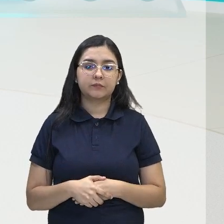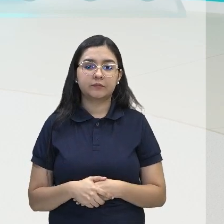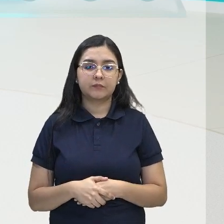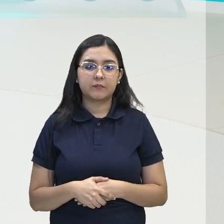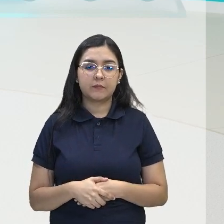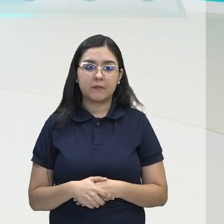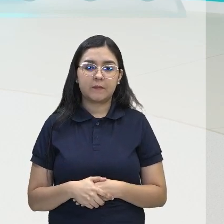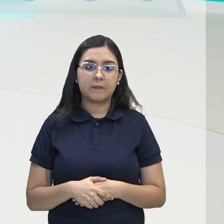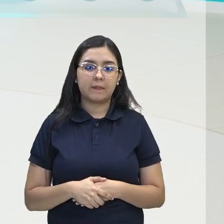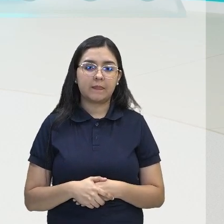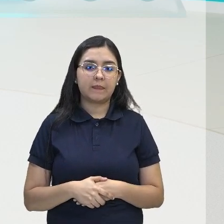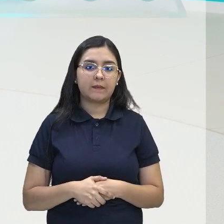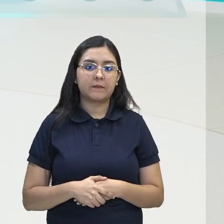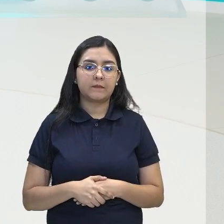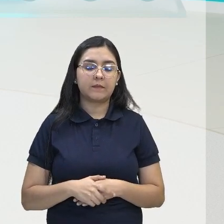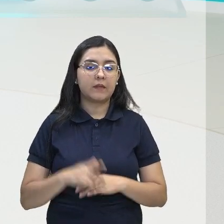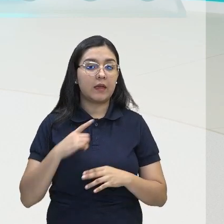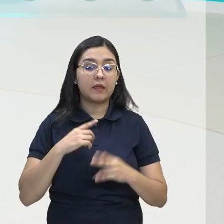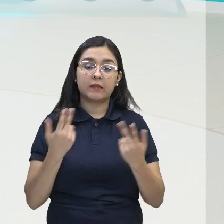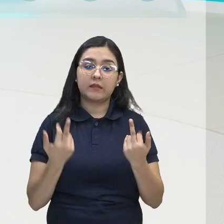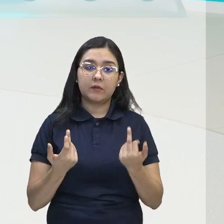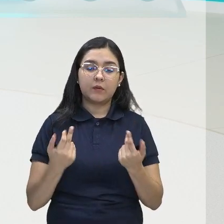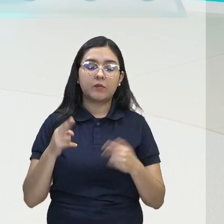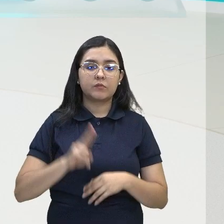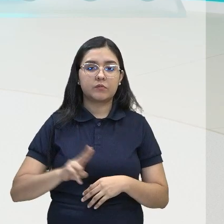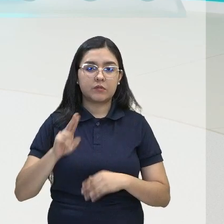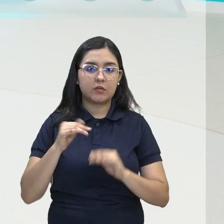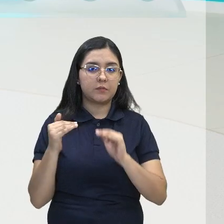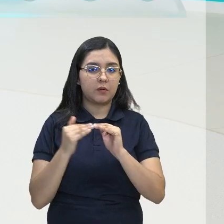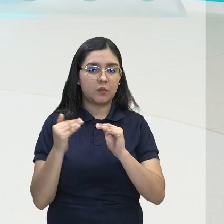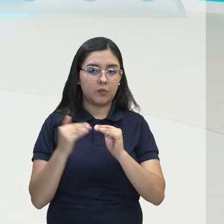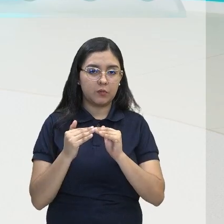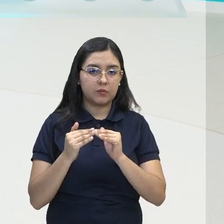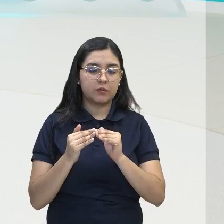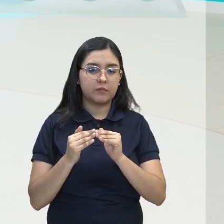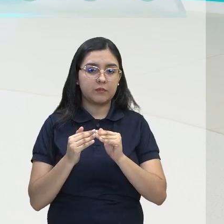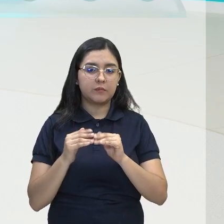I. Basicamente é a mesma coisa, utilizado para concordar, que